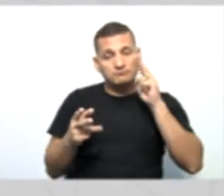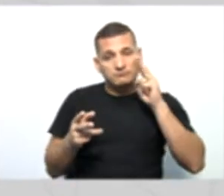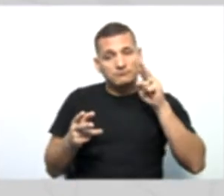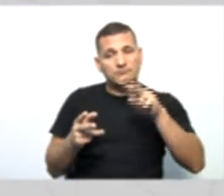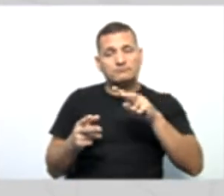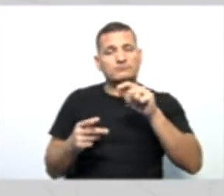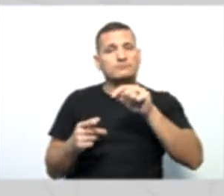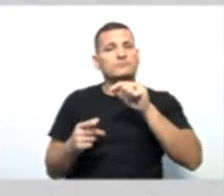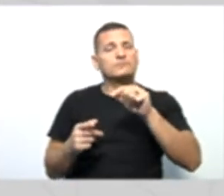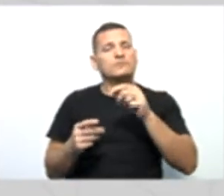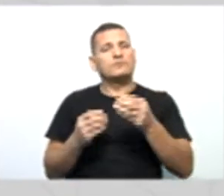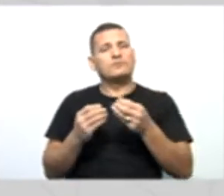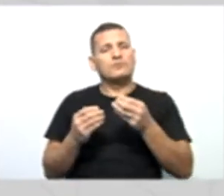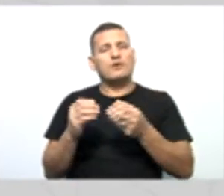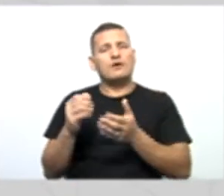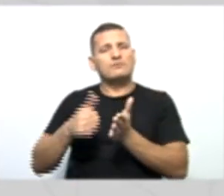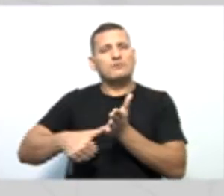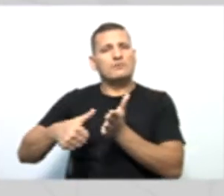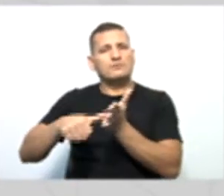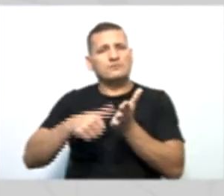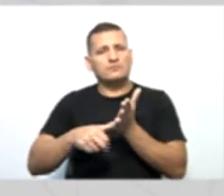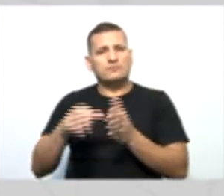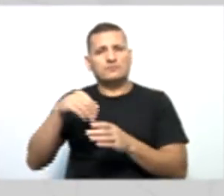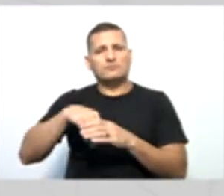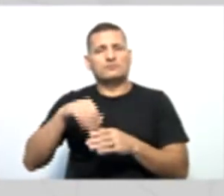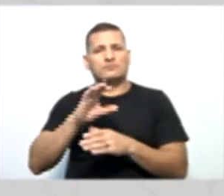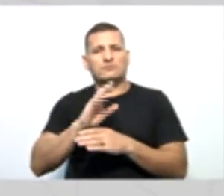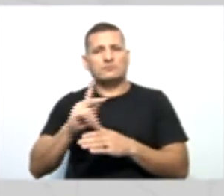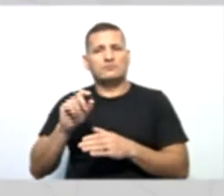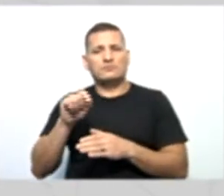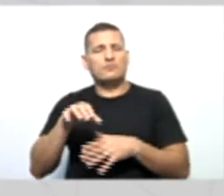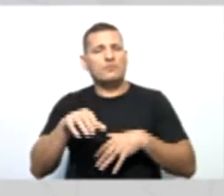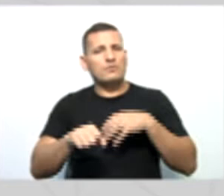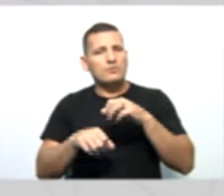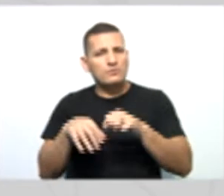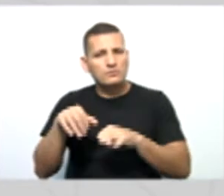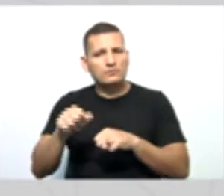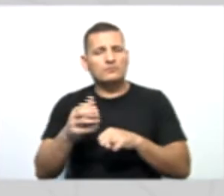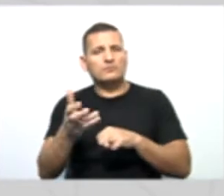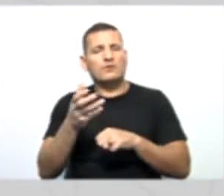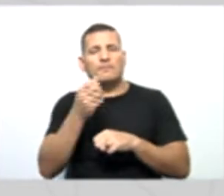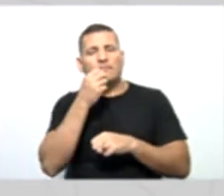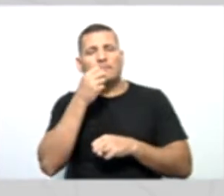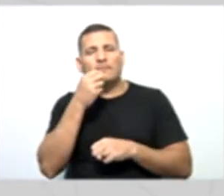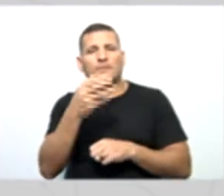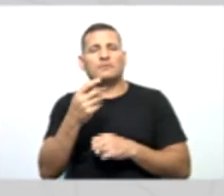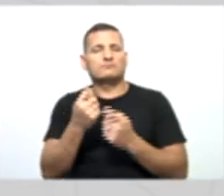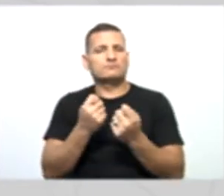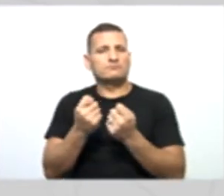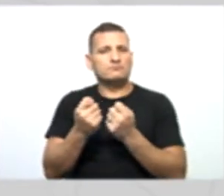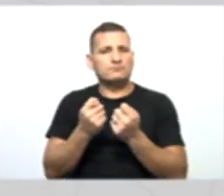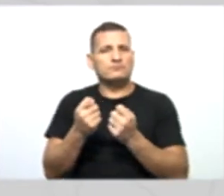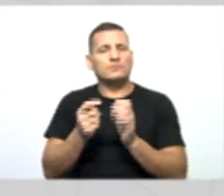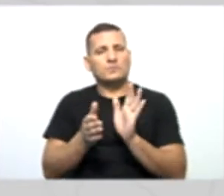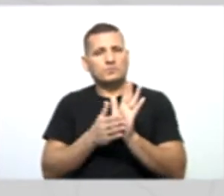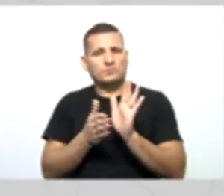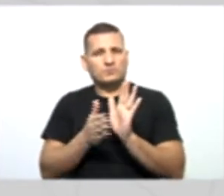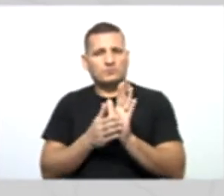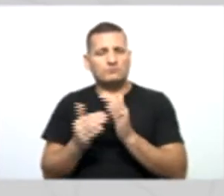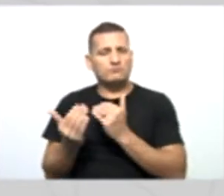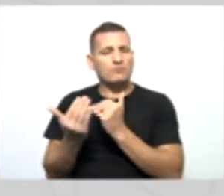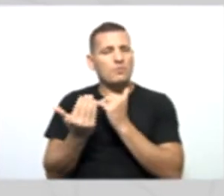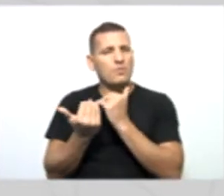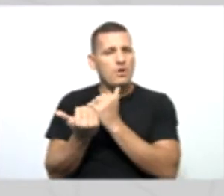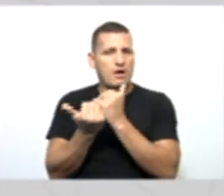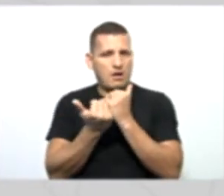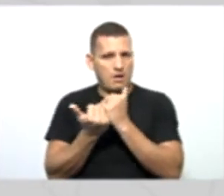esse posicionamento de pessoas dentro da cooperativa buscando esse bem-estar, esse propósito comum. E